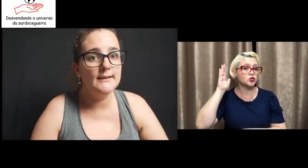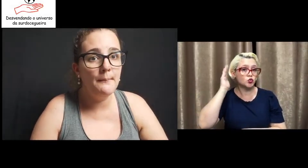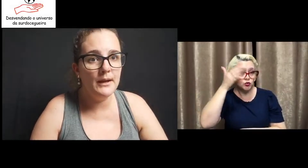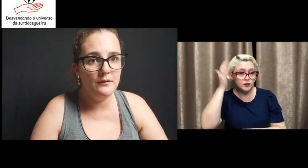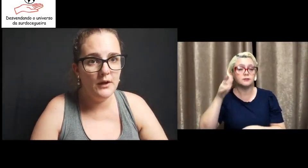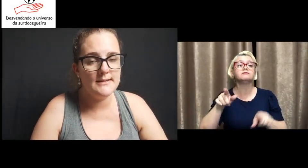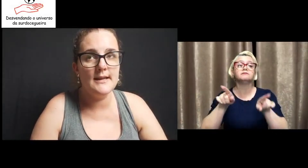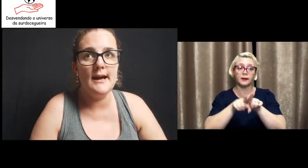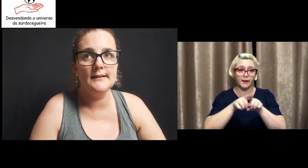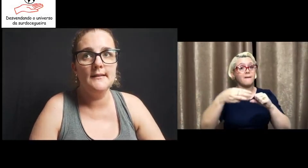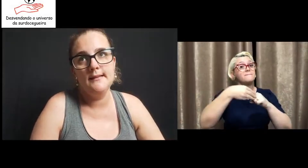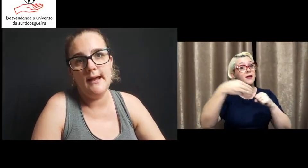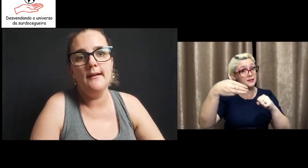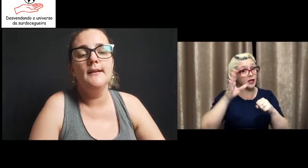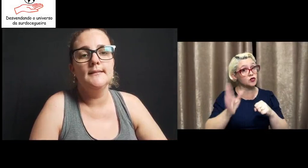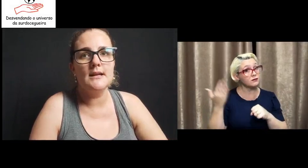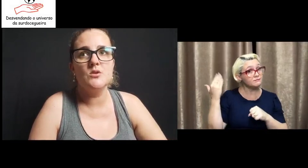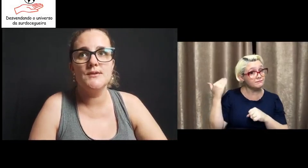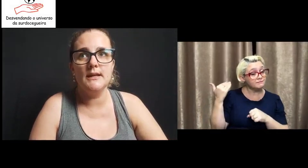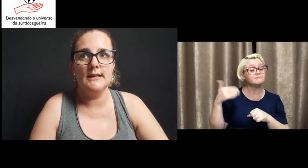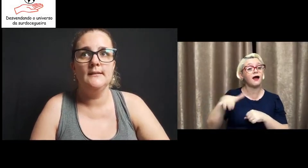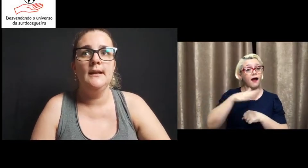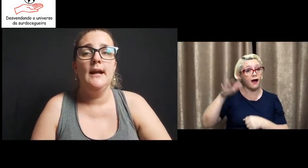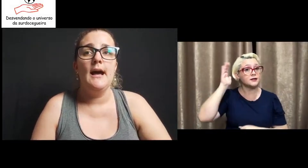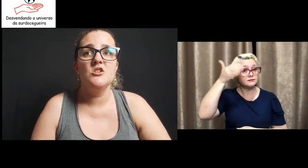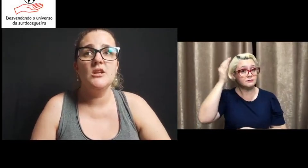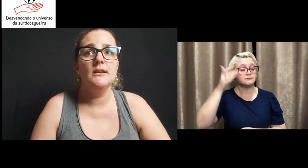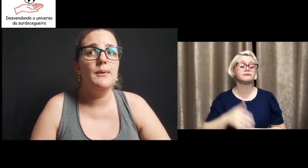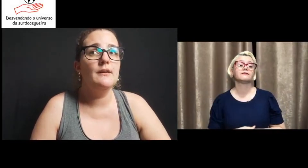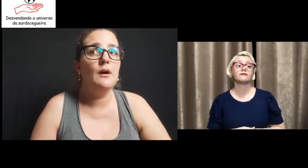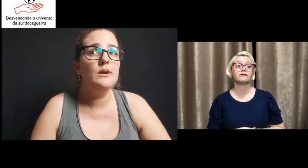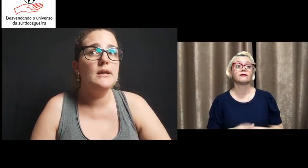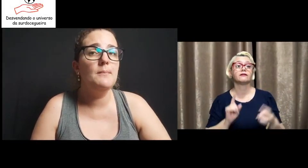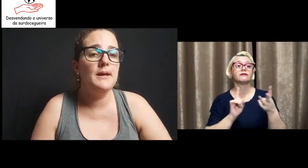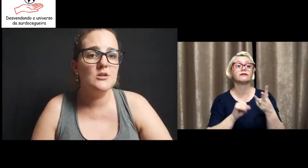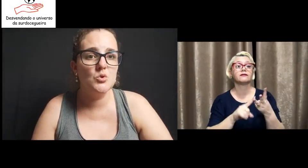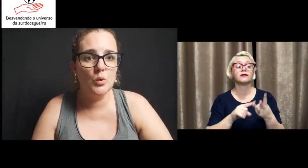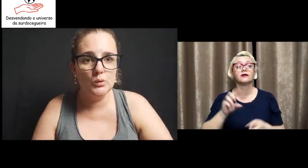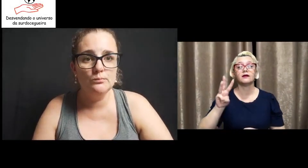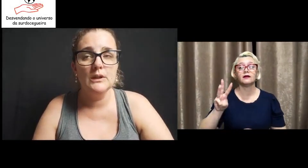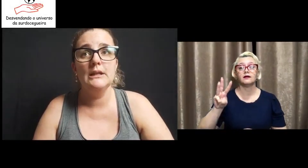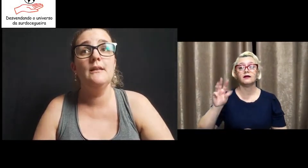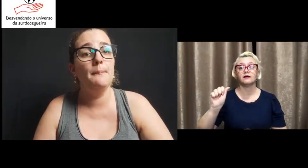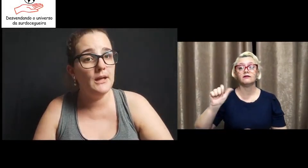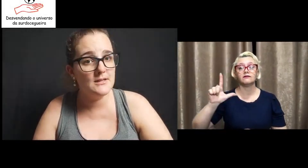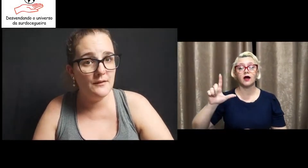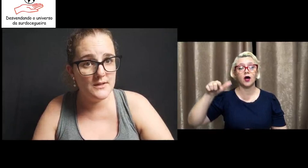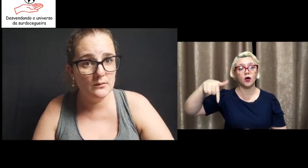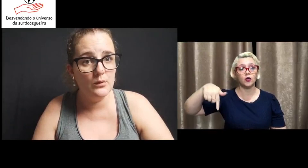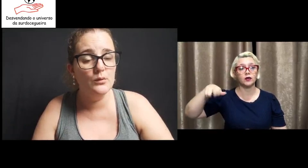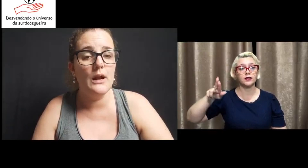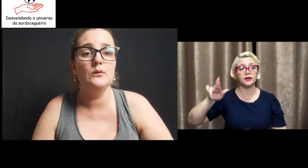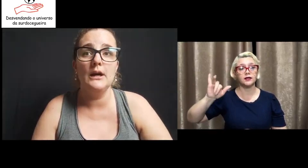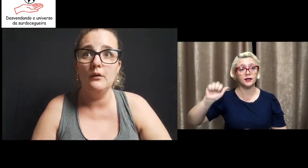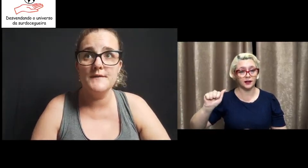mestrado dele também foi nesta área, né, da surdo-cegueira. A gente tem também a Valquíria Perassolo, que também está